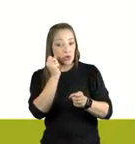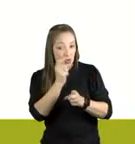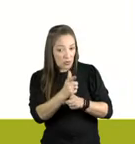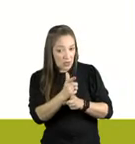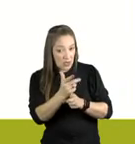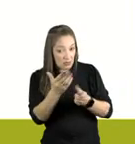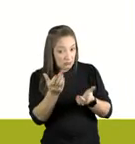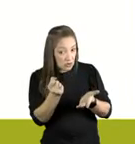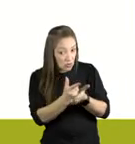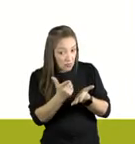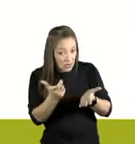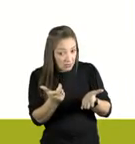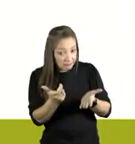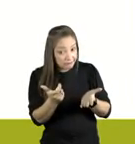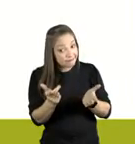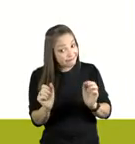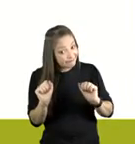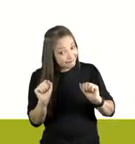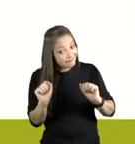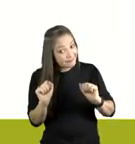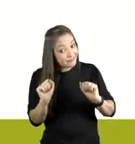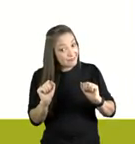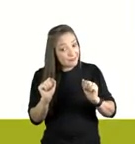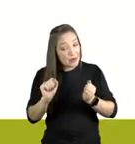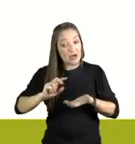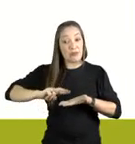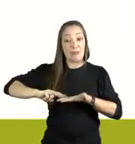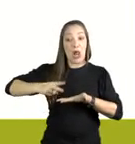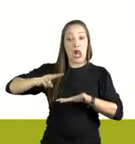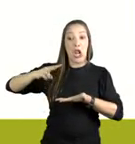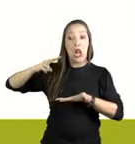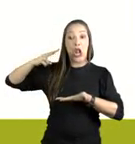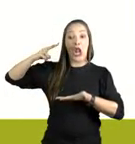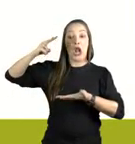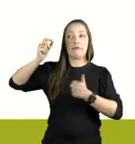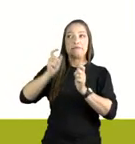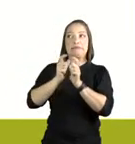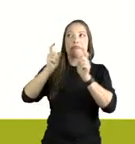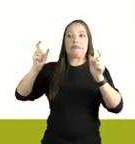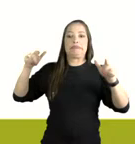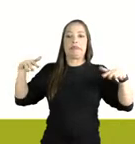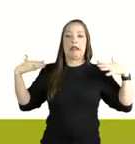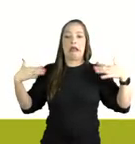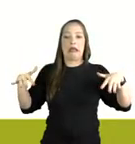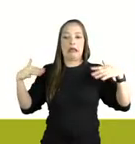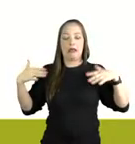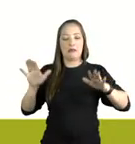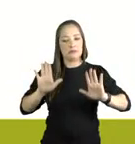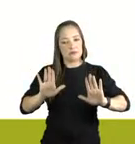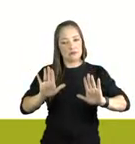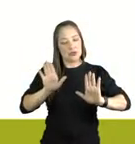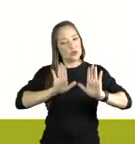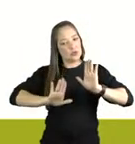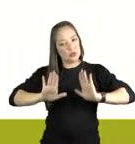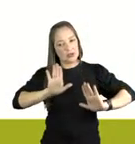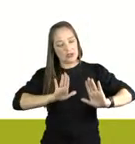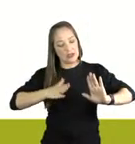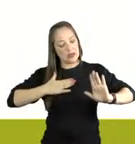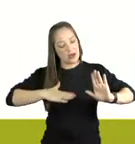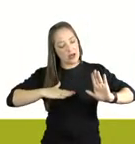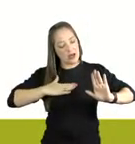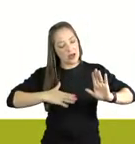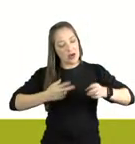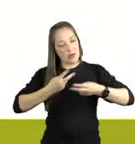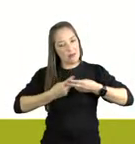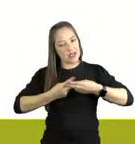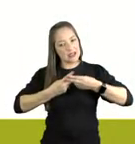muito, muito astronômica. Então, vá com calma, vá com paciência e invista para começar em corretoras,